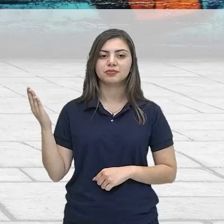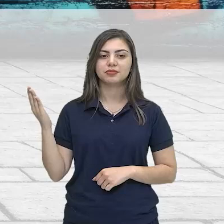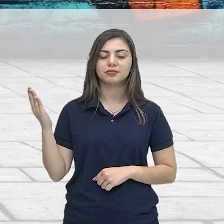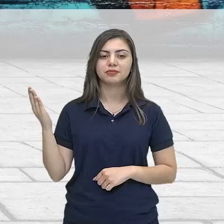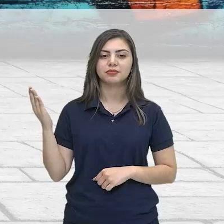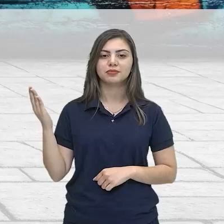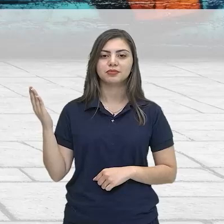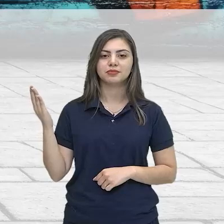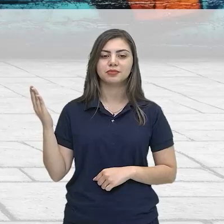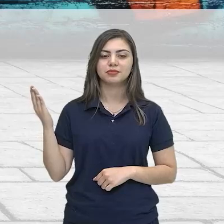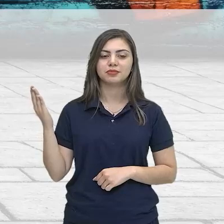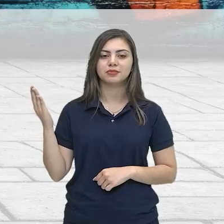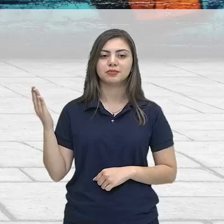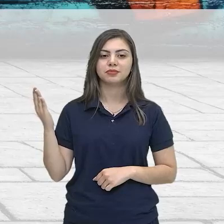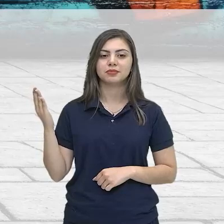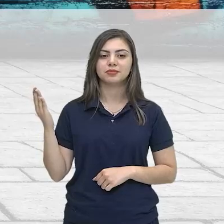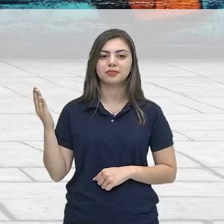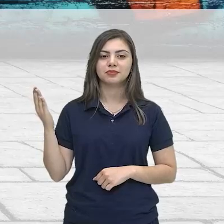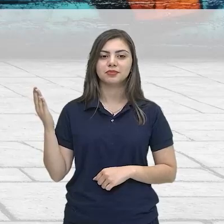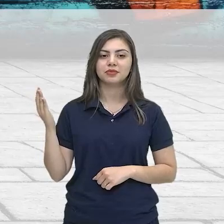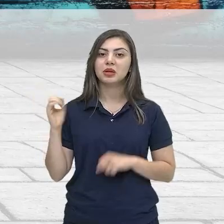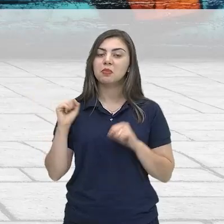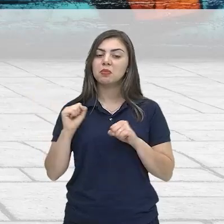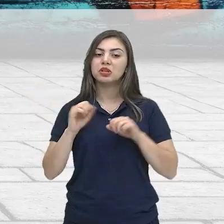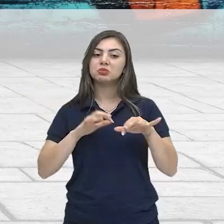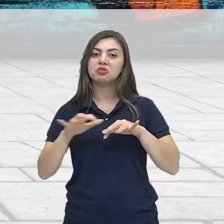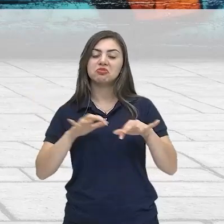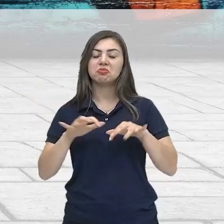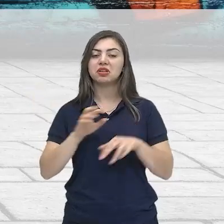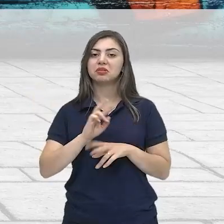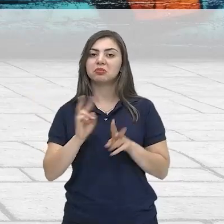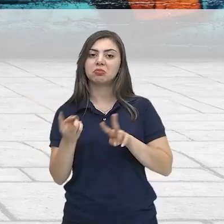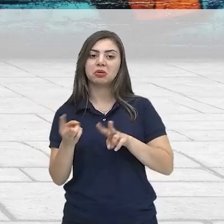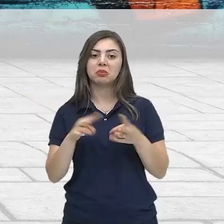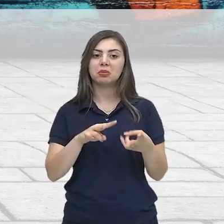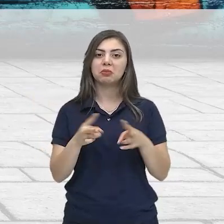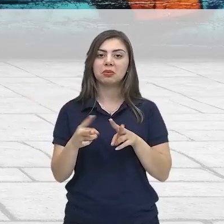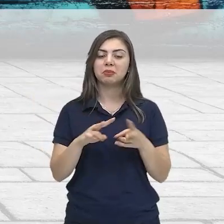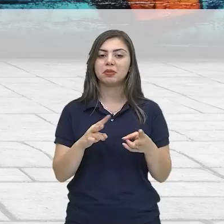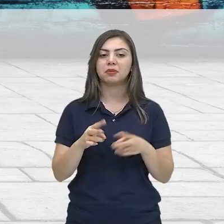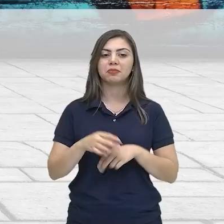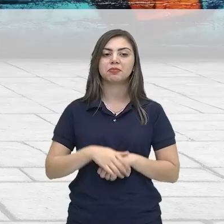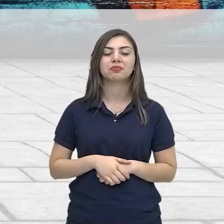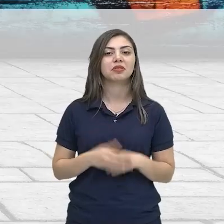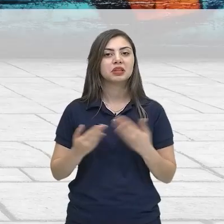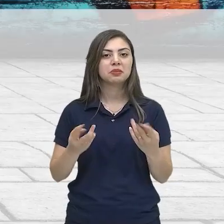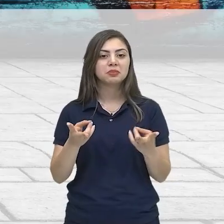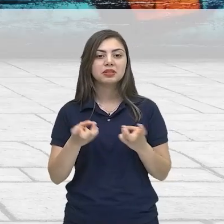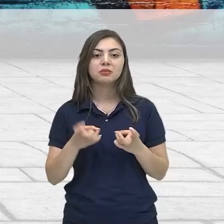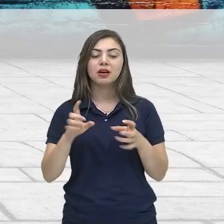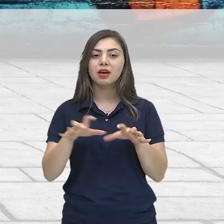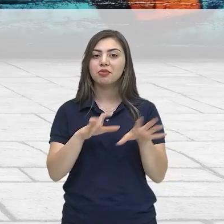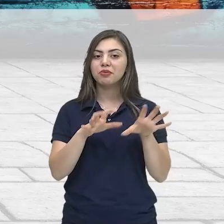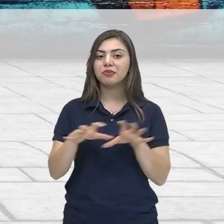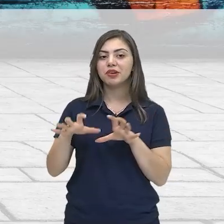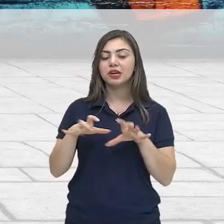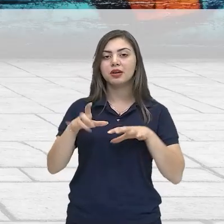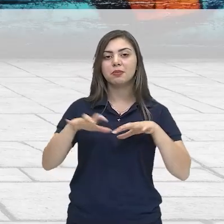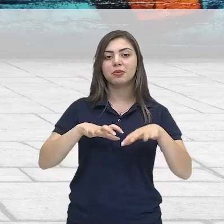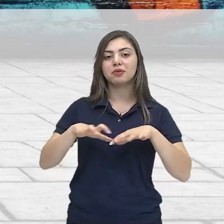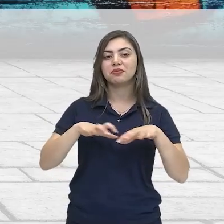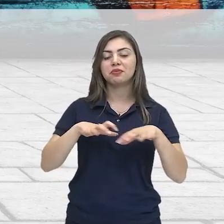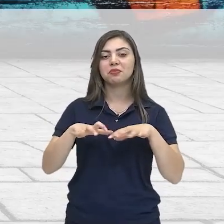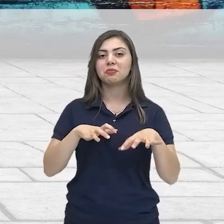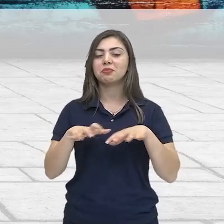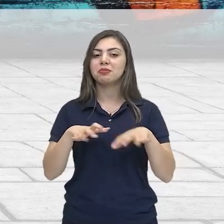Eu brinco com esses movimentos. Então, em si, a essência do funk são esses movimentos básicos, onde a gente pode